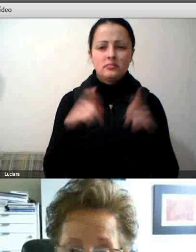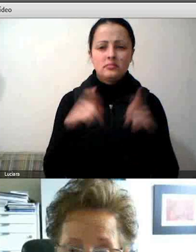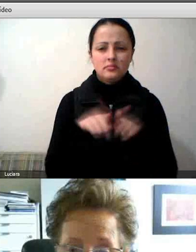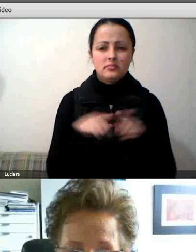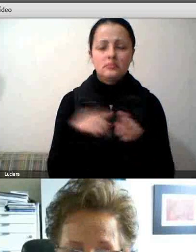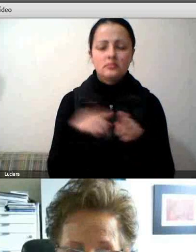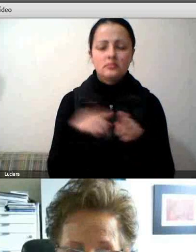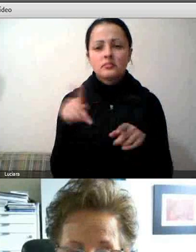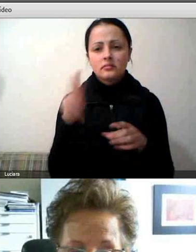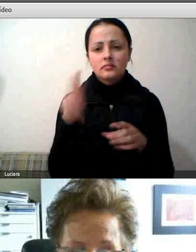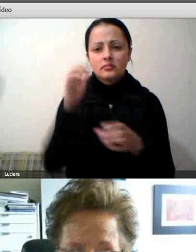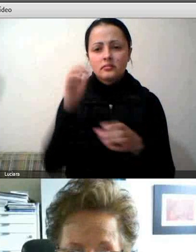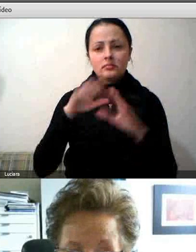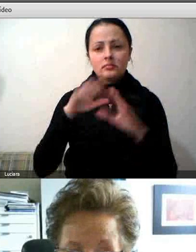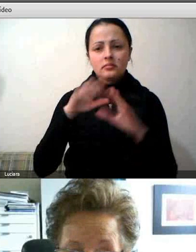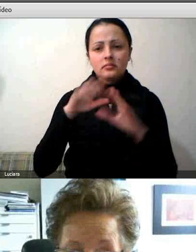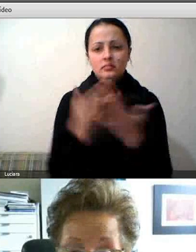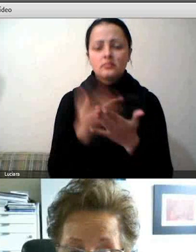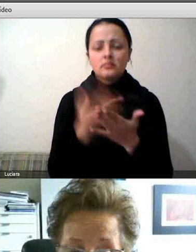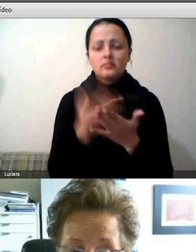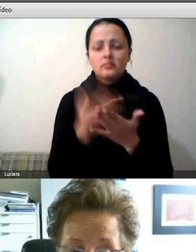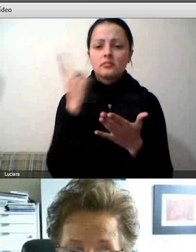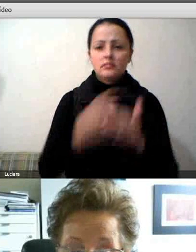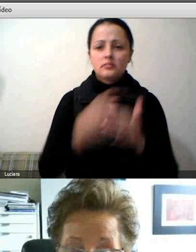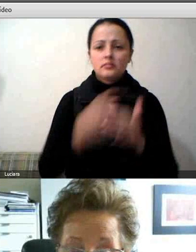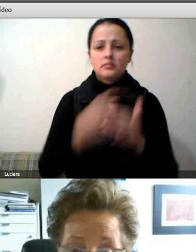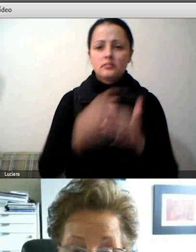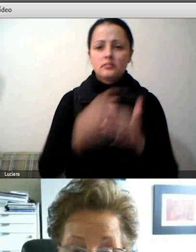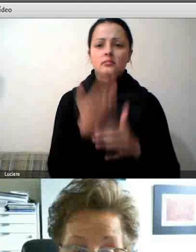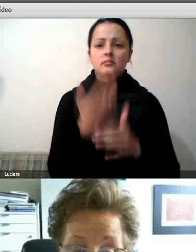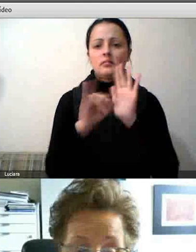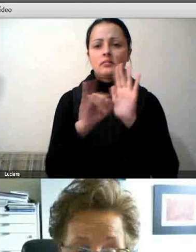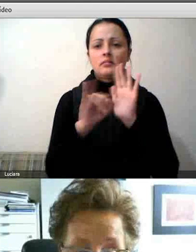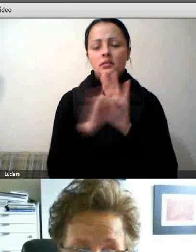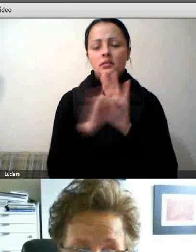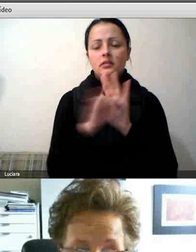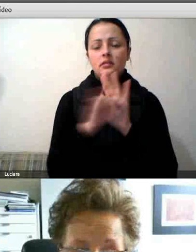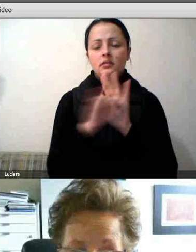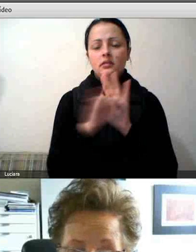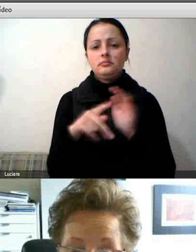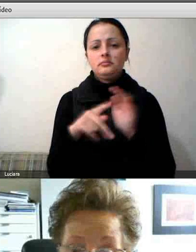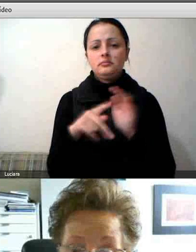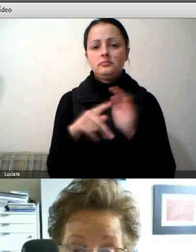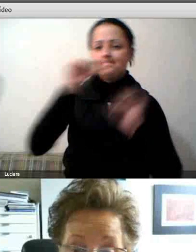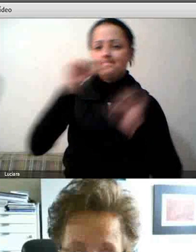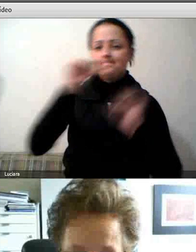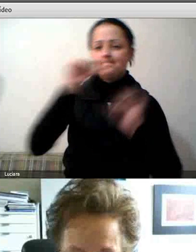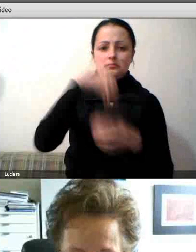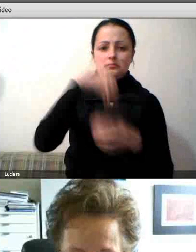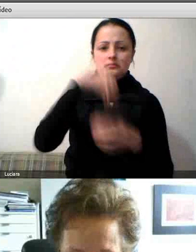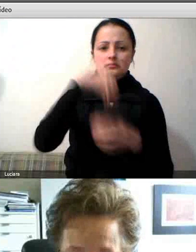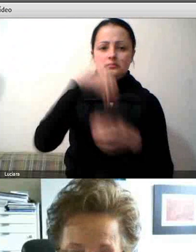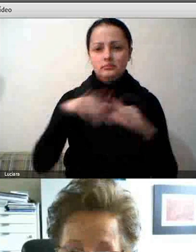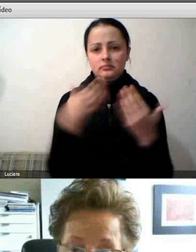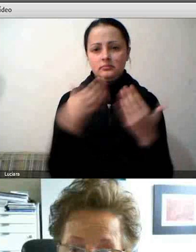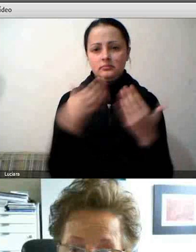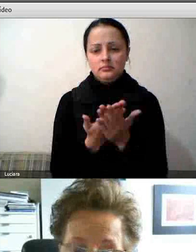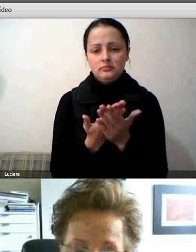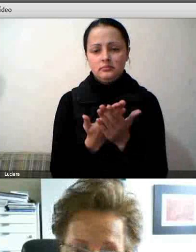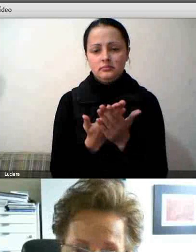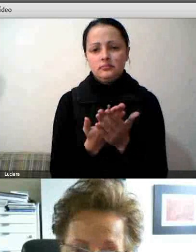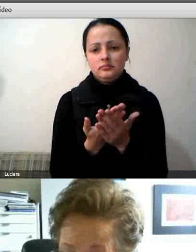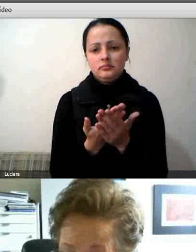também queremos acompanhar o professor na escola, para criar uma identidade do professor formador da escola. Então,